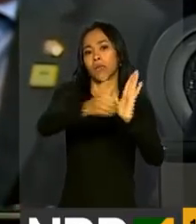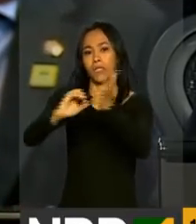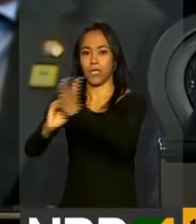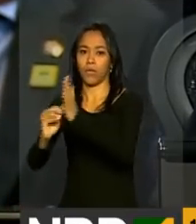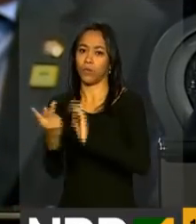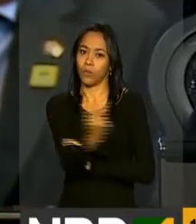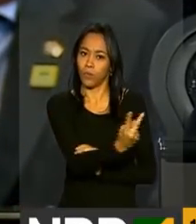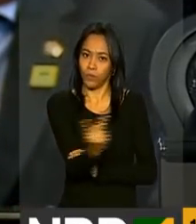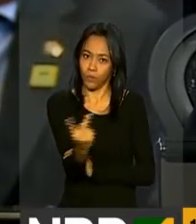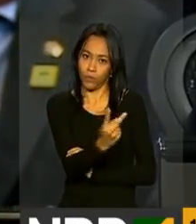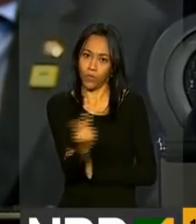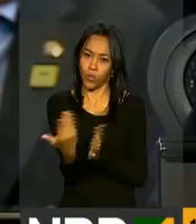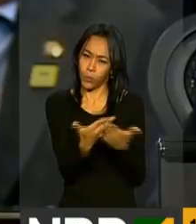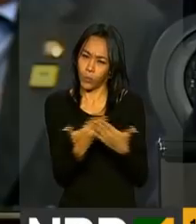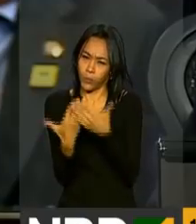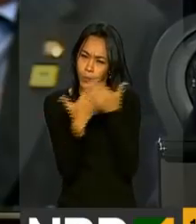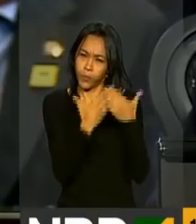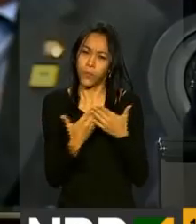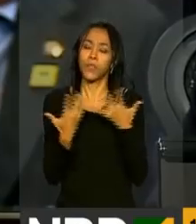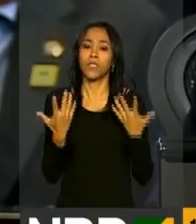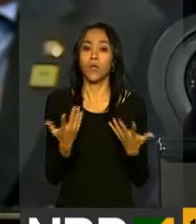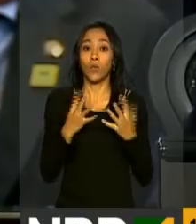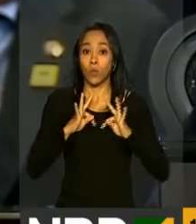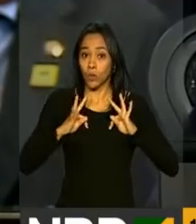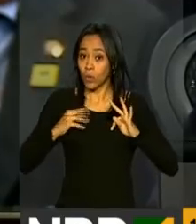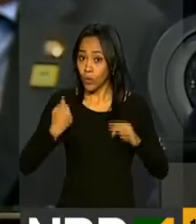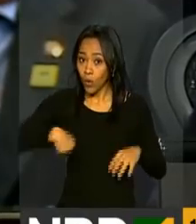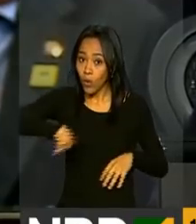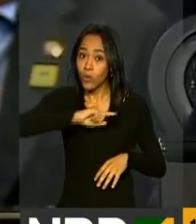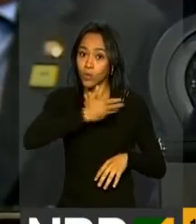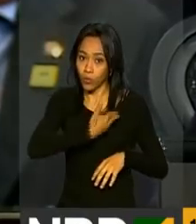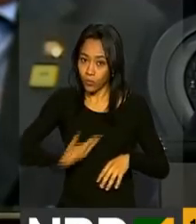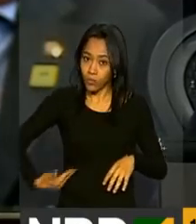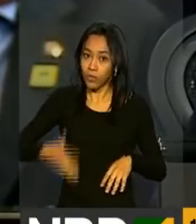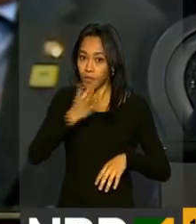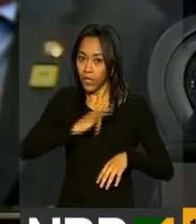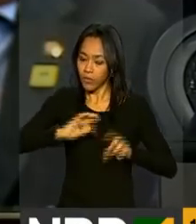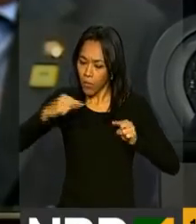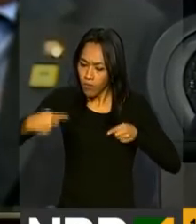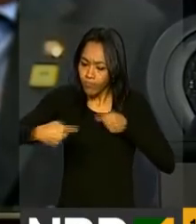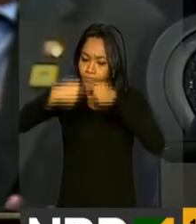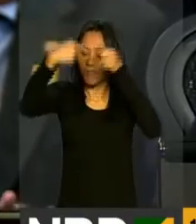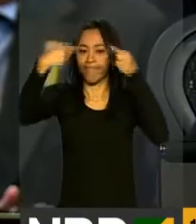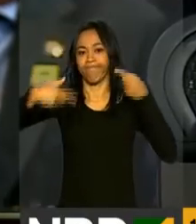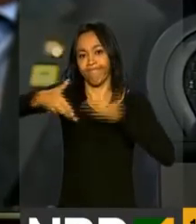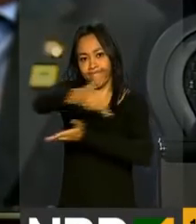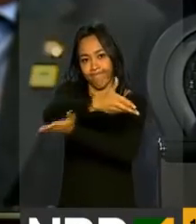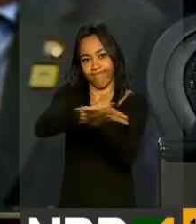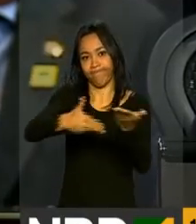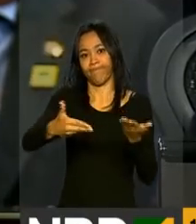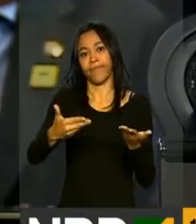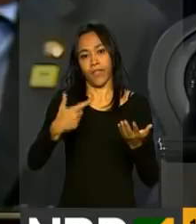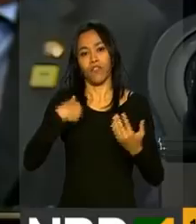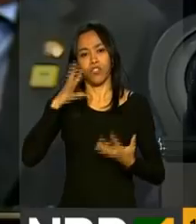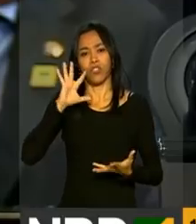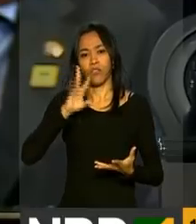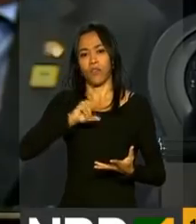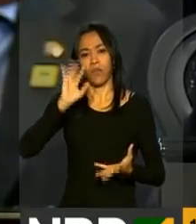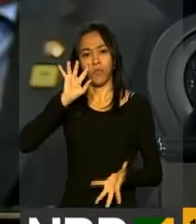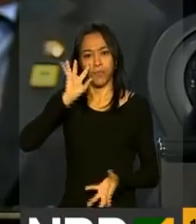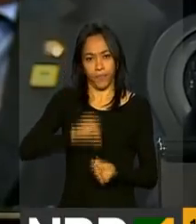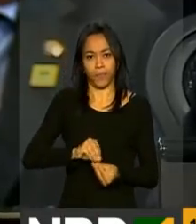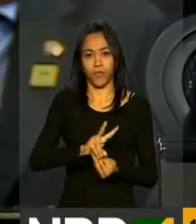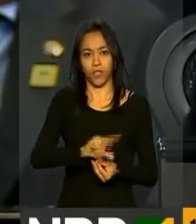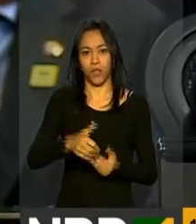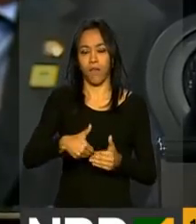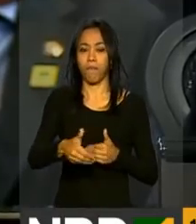então a nós estamos todos conectados nessa tese o que não poderíamos e já vou concluindo o que não